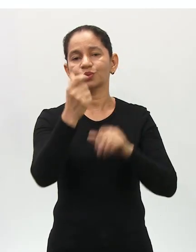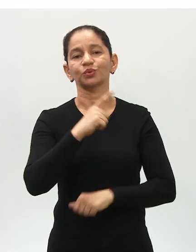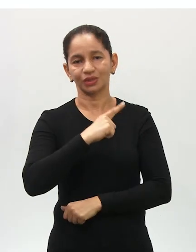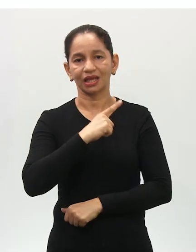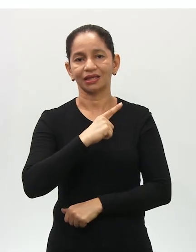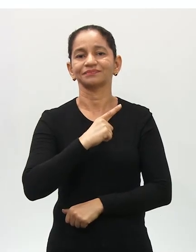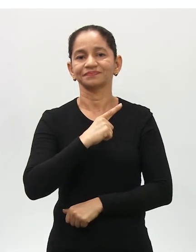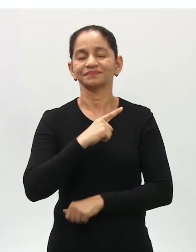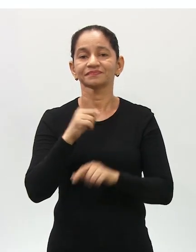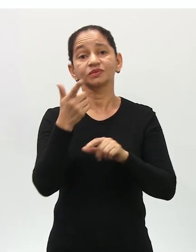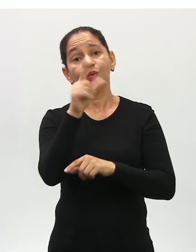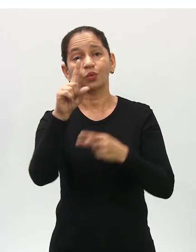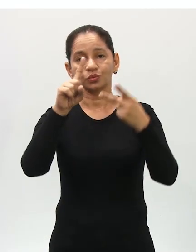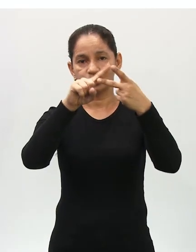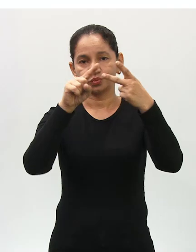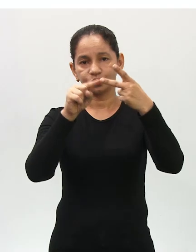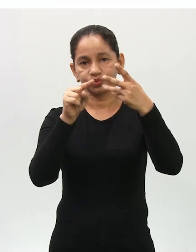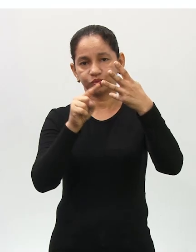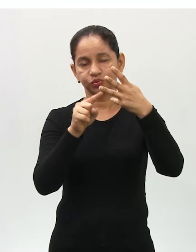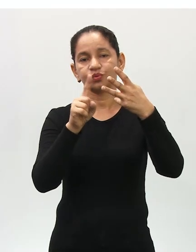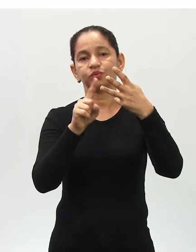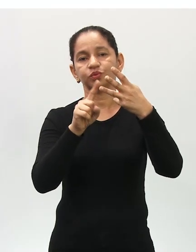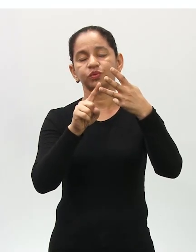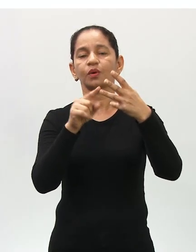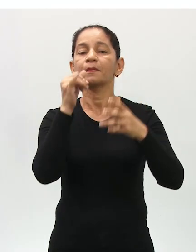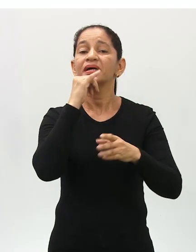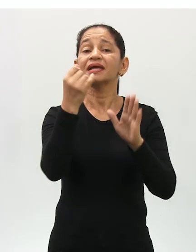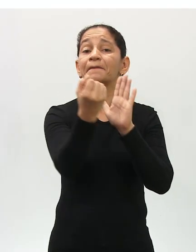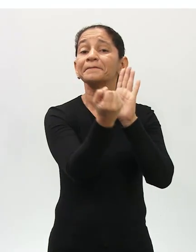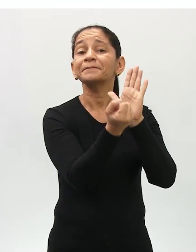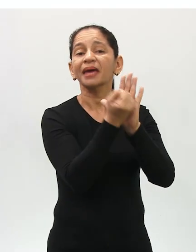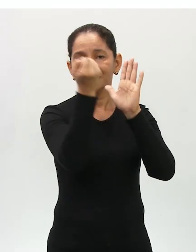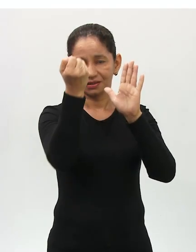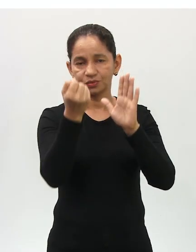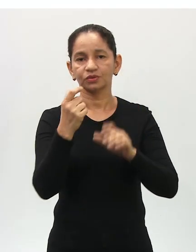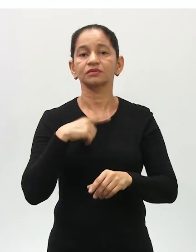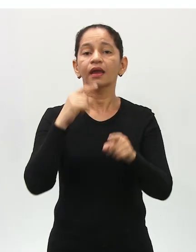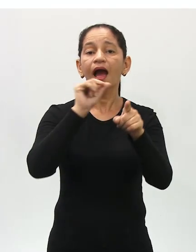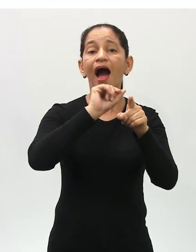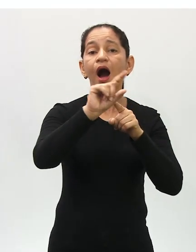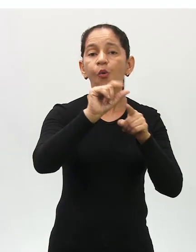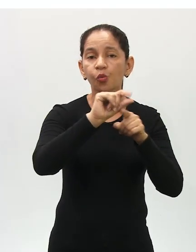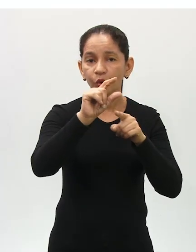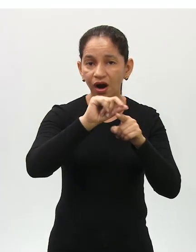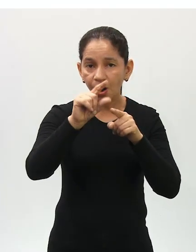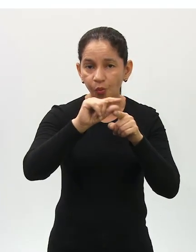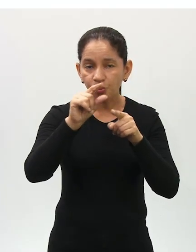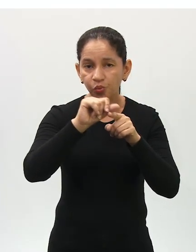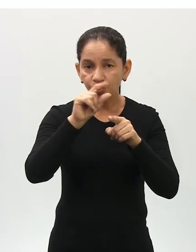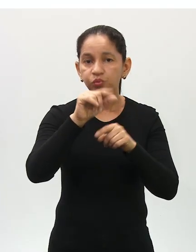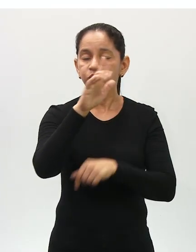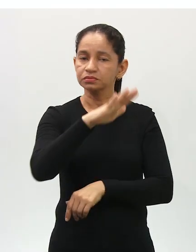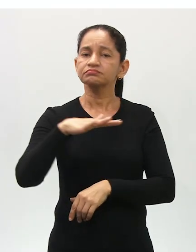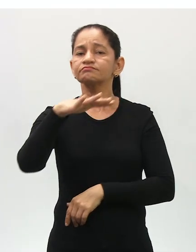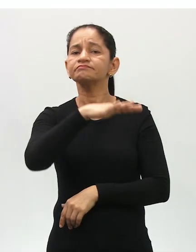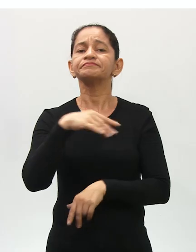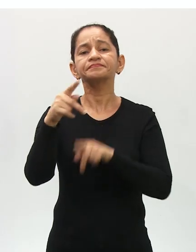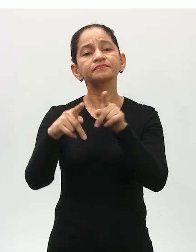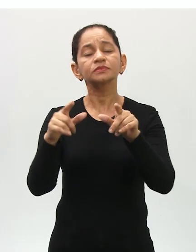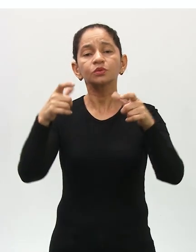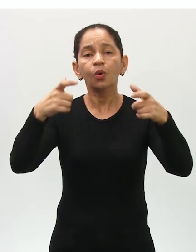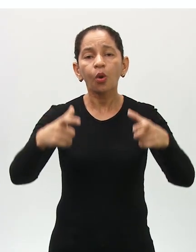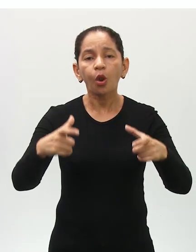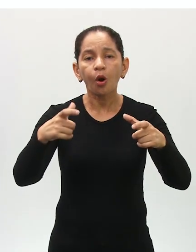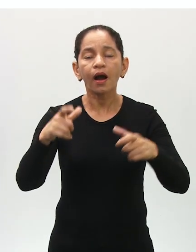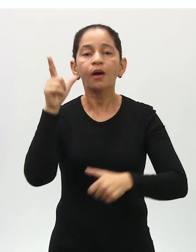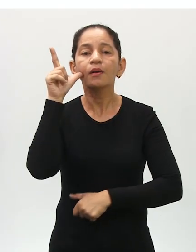também, que é o caso que eu estou trazendo o exemplo, né? Então, quando eu trago o exemplo do aluguel de um bem público ali, de um espaço